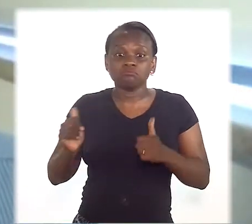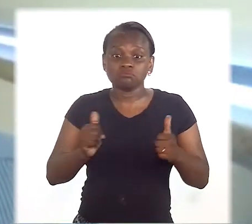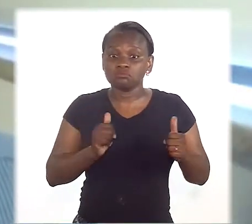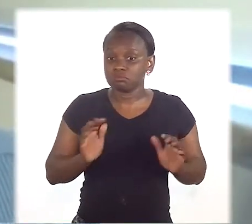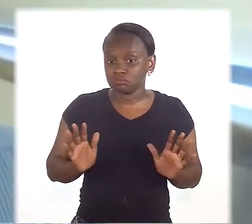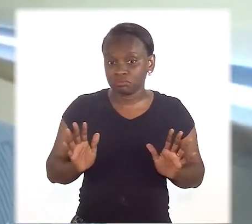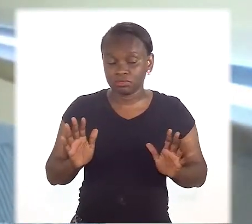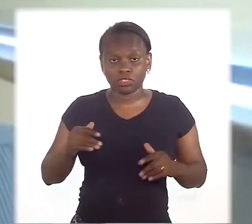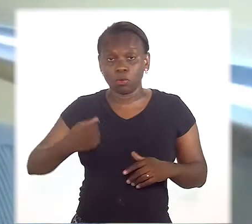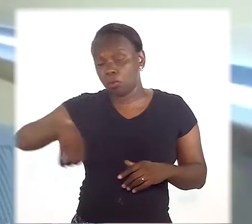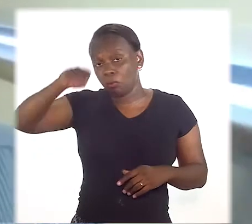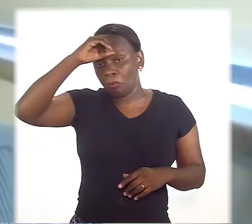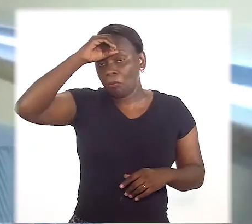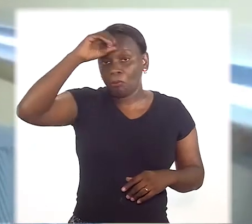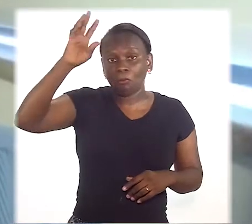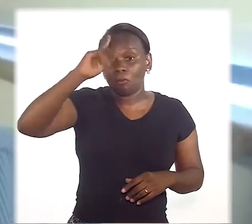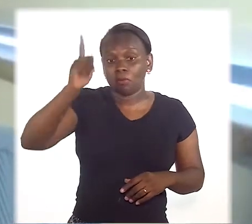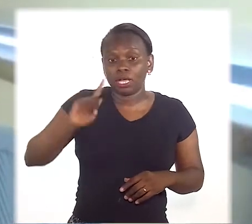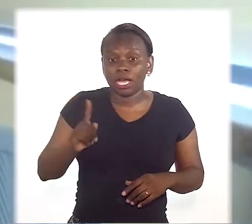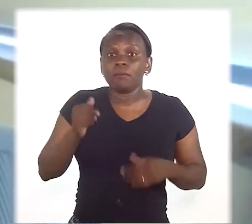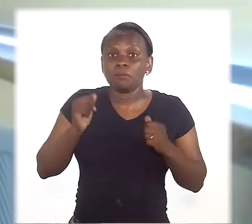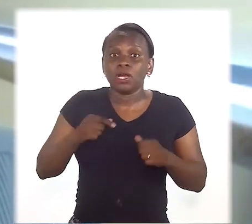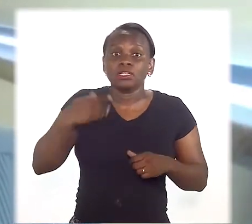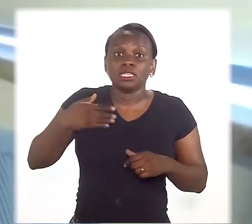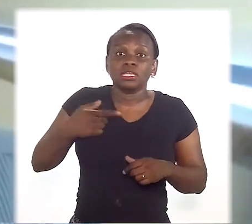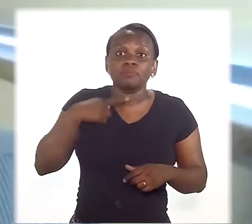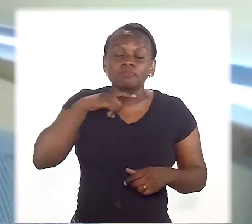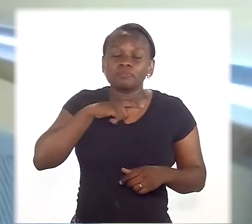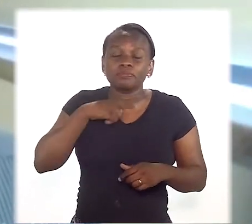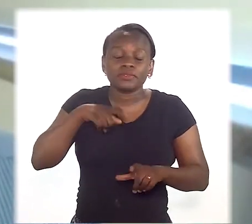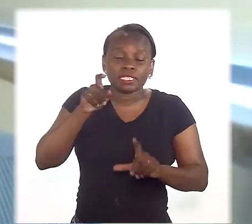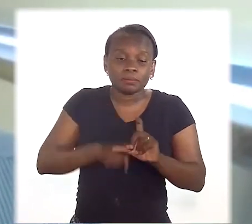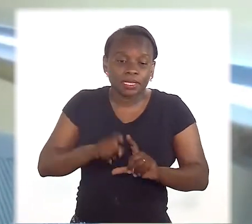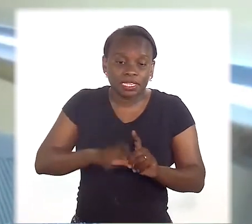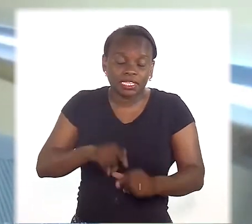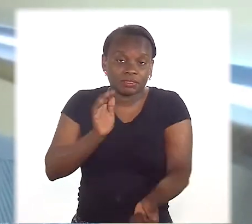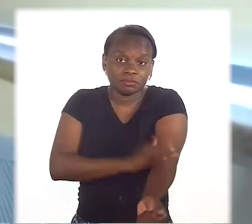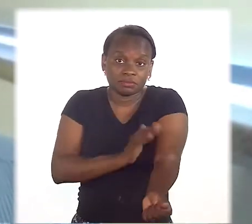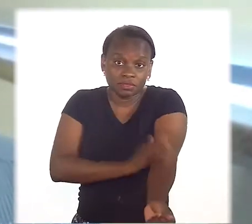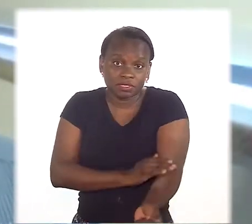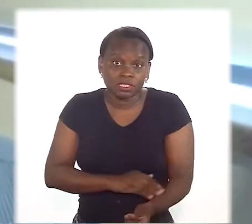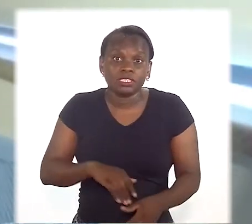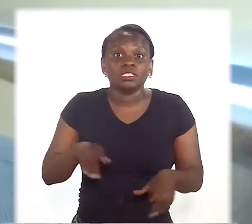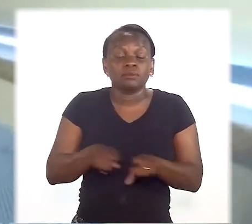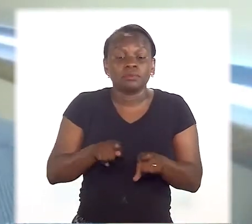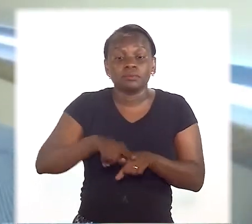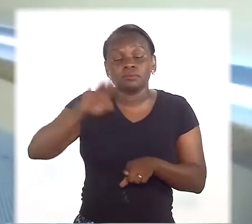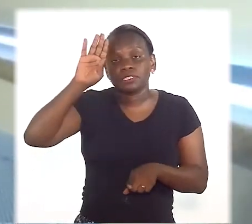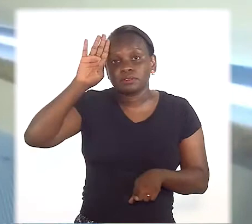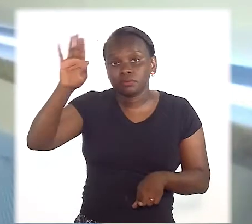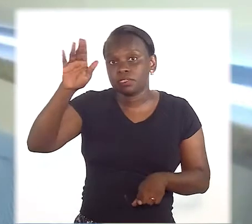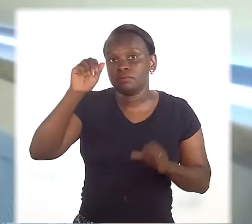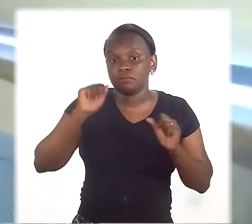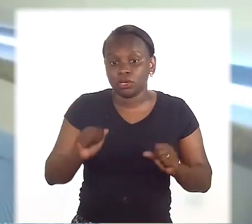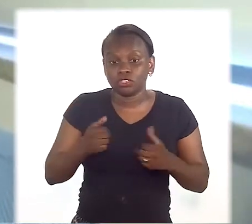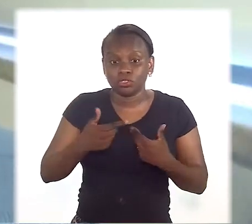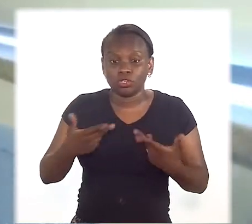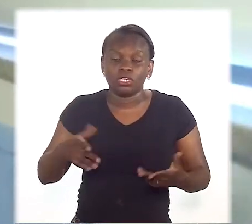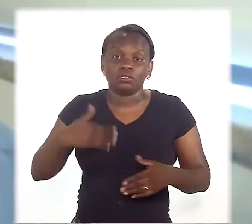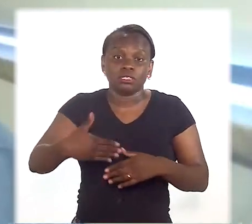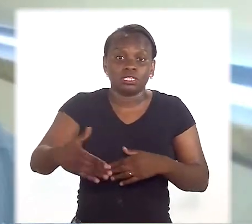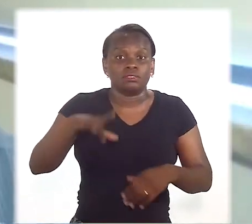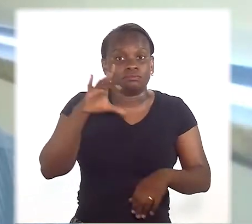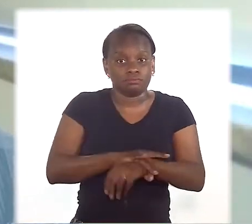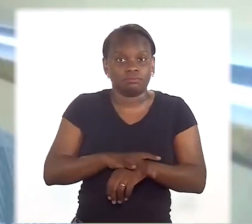acontecer nada, o desconhecimento do poderio dependógeno dessas substâncias e, principalmente, que são substâncias que podem gerar